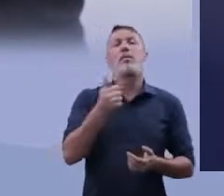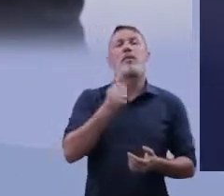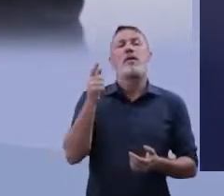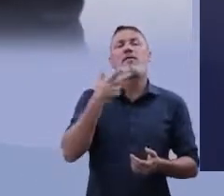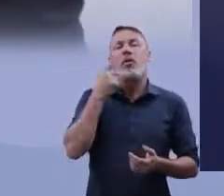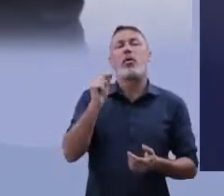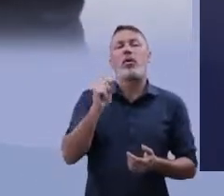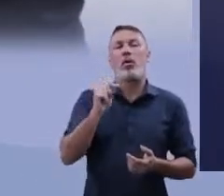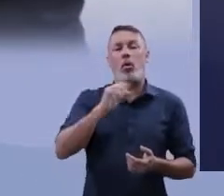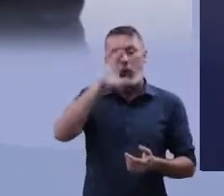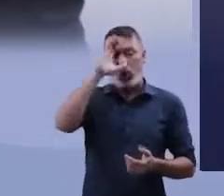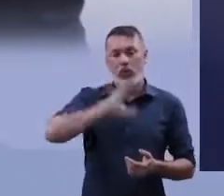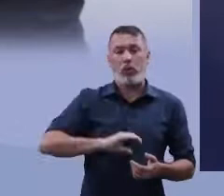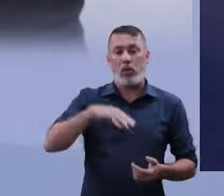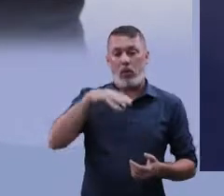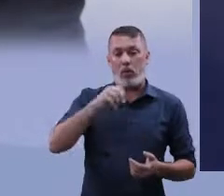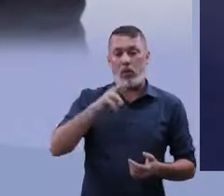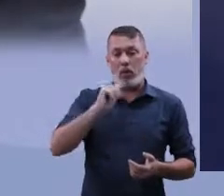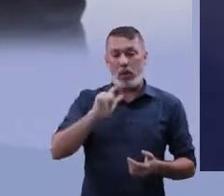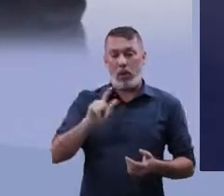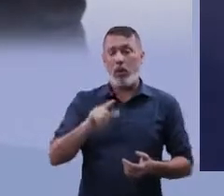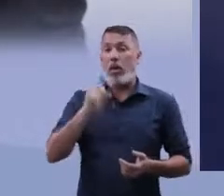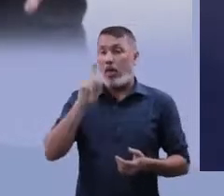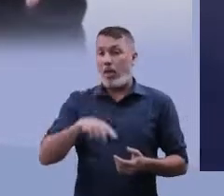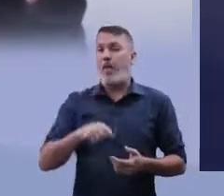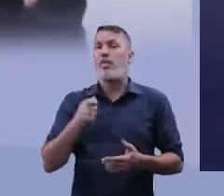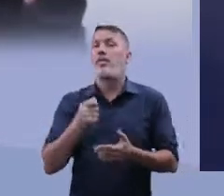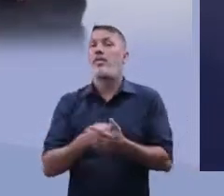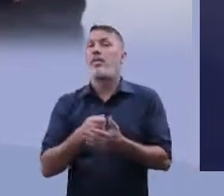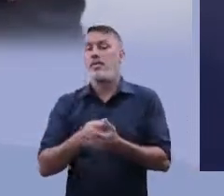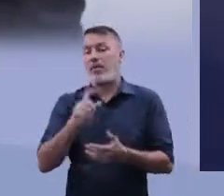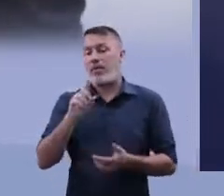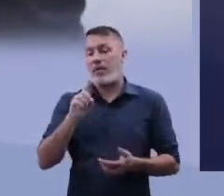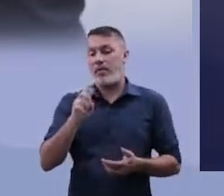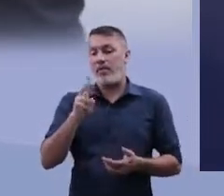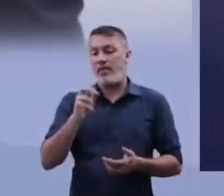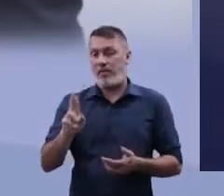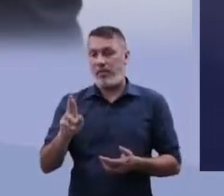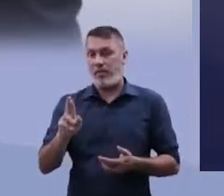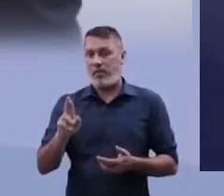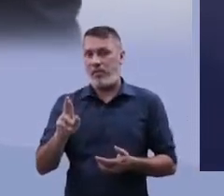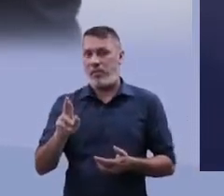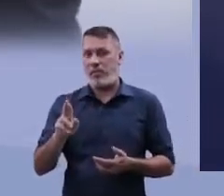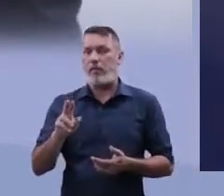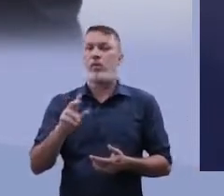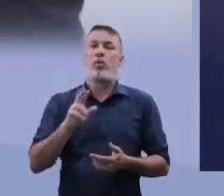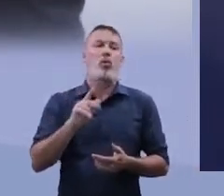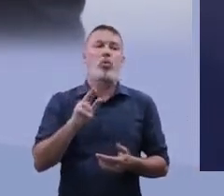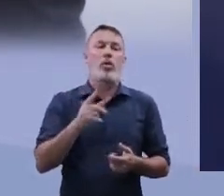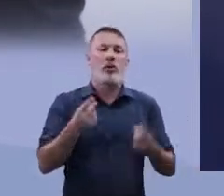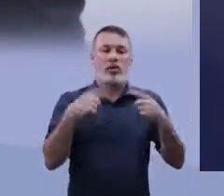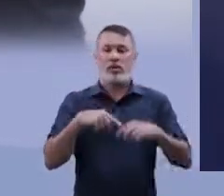agir por dever. É o deves porque deves. E não agir conforme o dever. O agir conforme o dever,